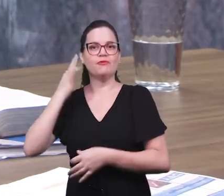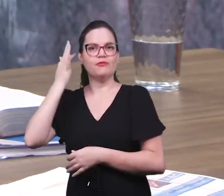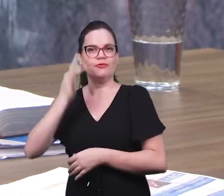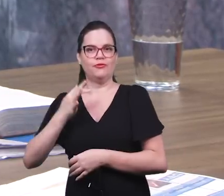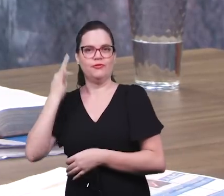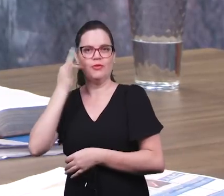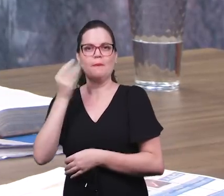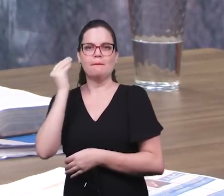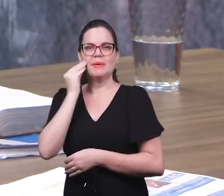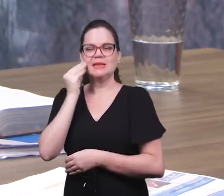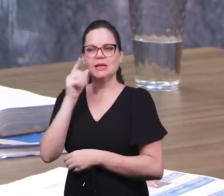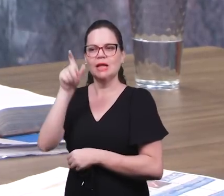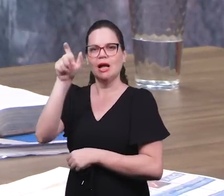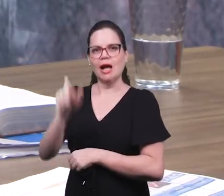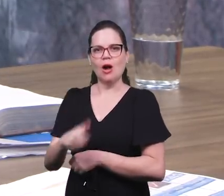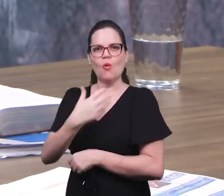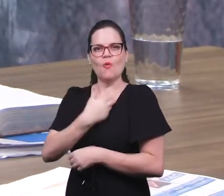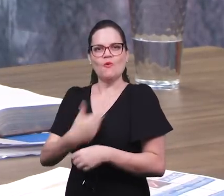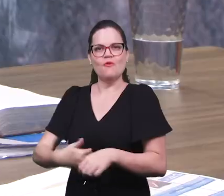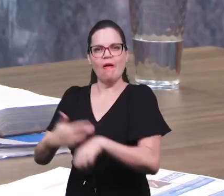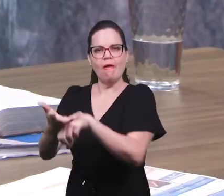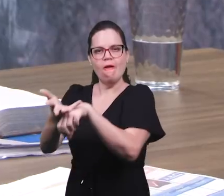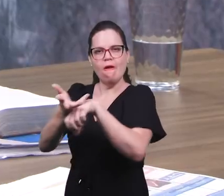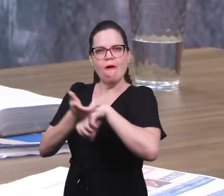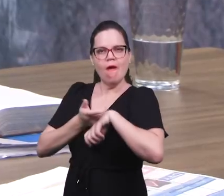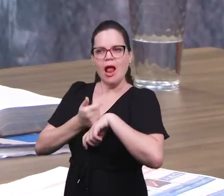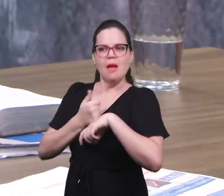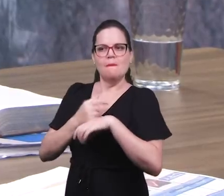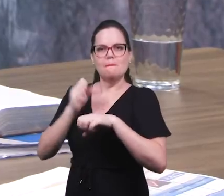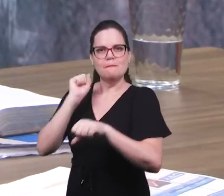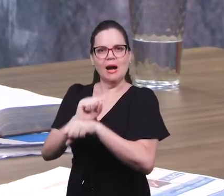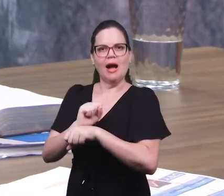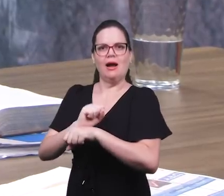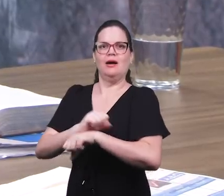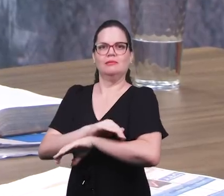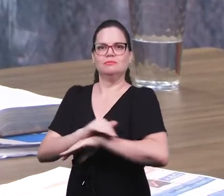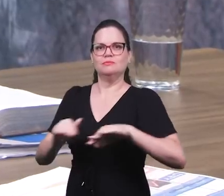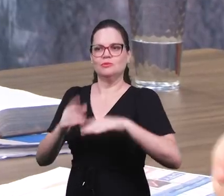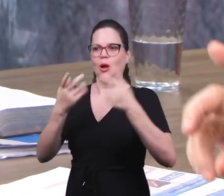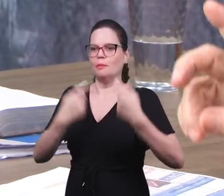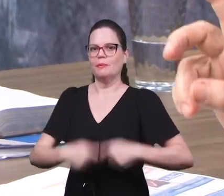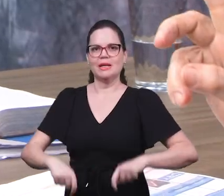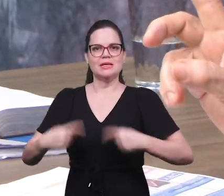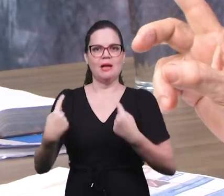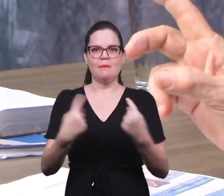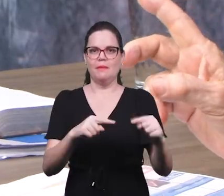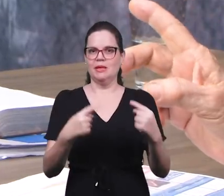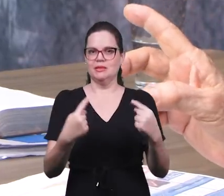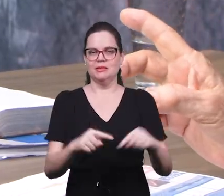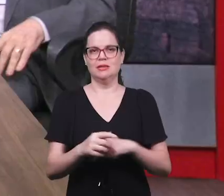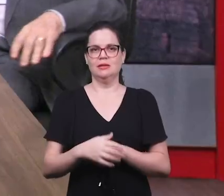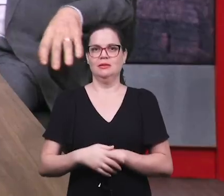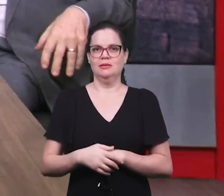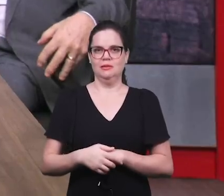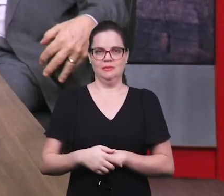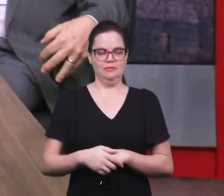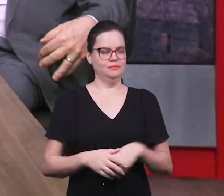para convencer o Estado romano que não fazia sentido, que não era racional perseguir os cristãos. Pastor Serlon,